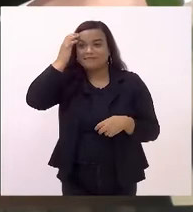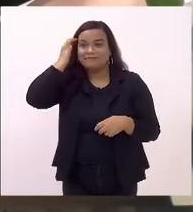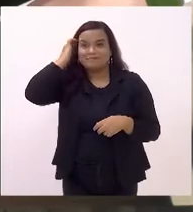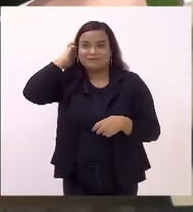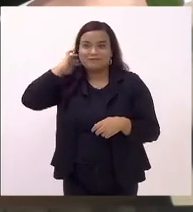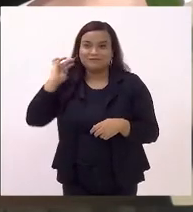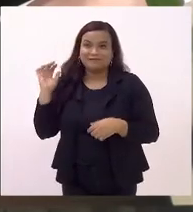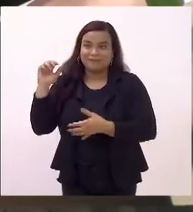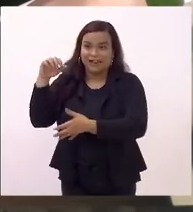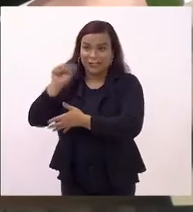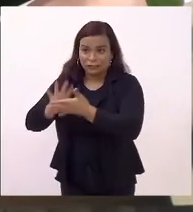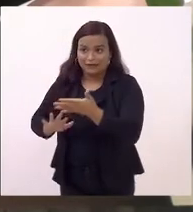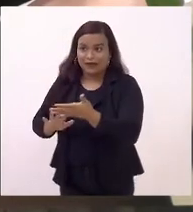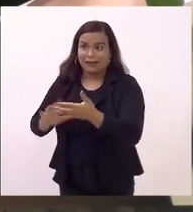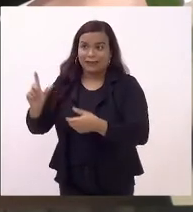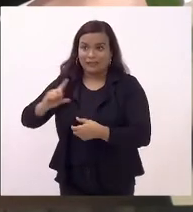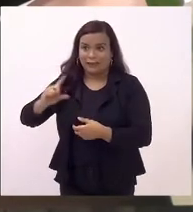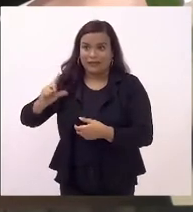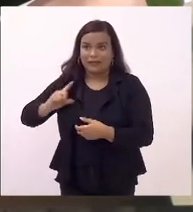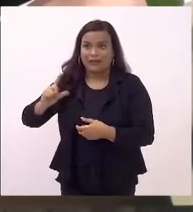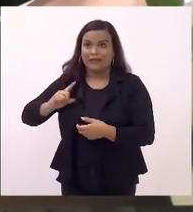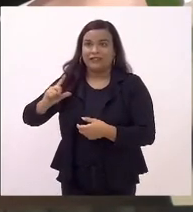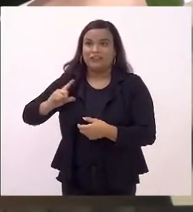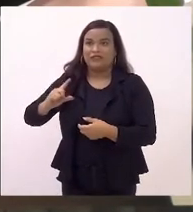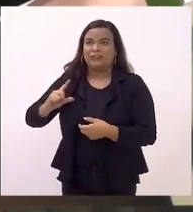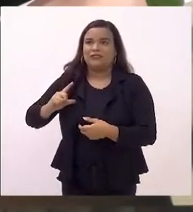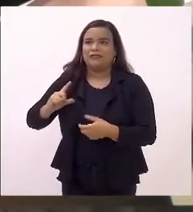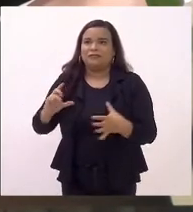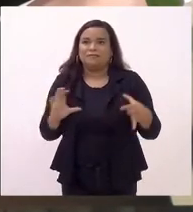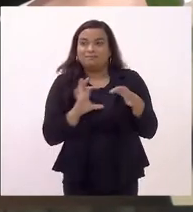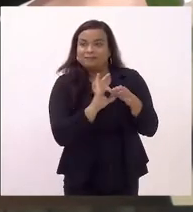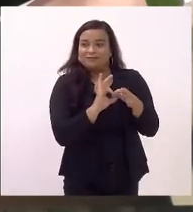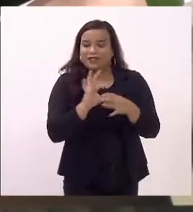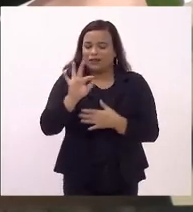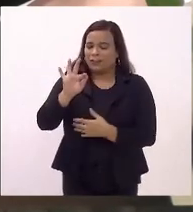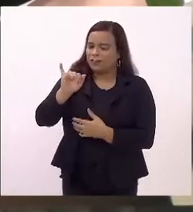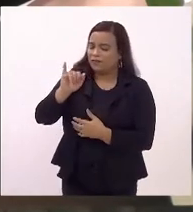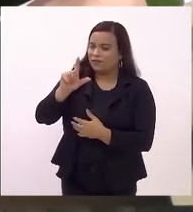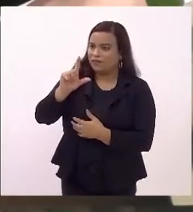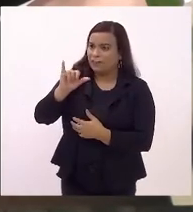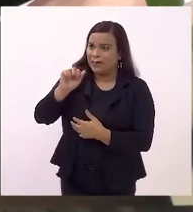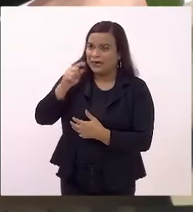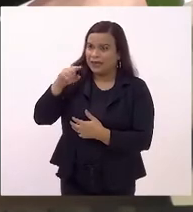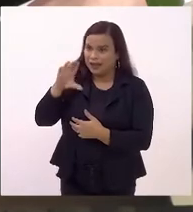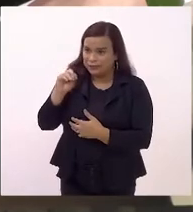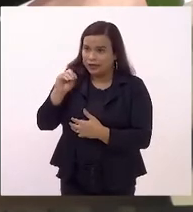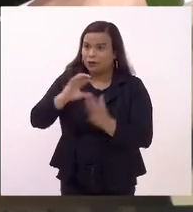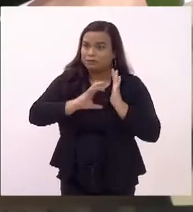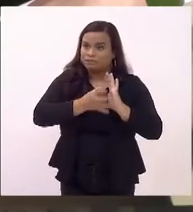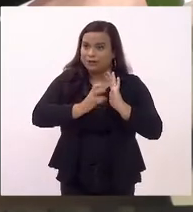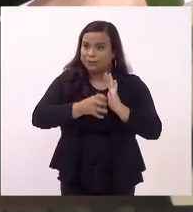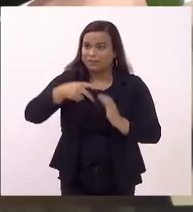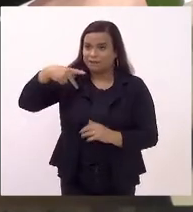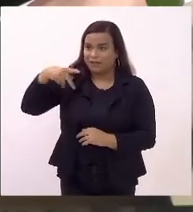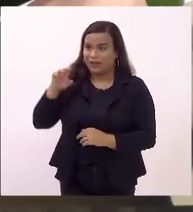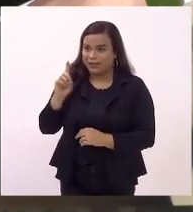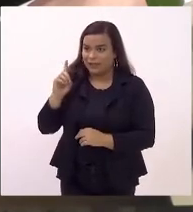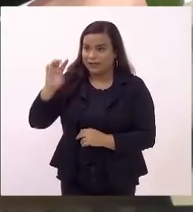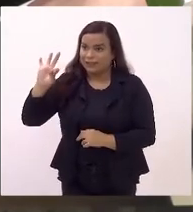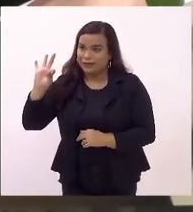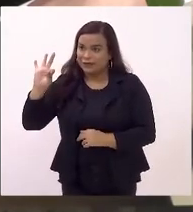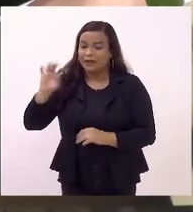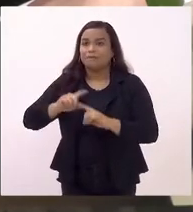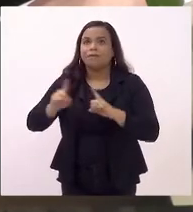na atividade de filiação do Ivani ao PDT, mas hoje eu falei para o Ivani,